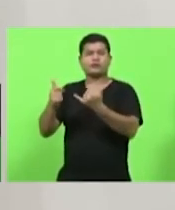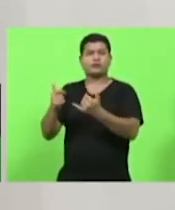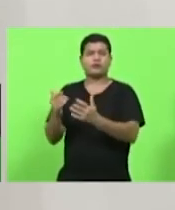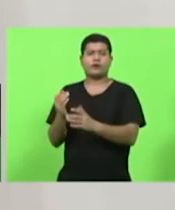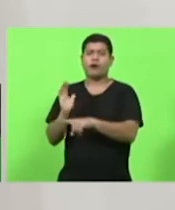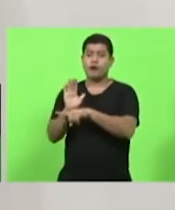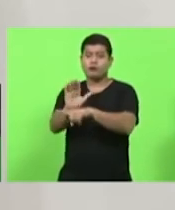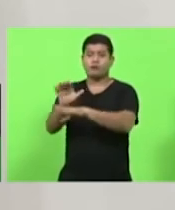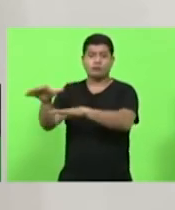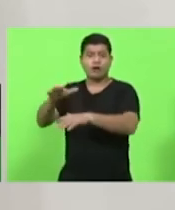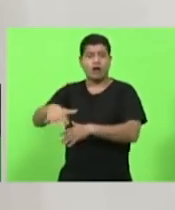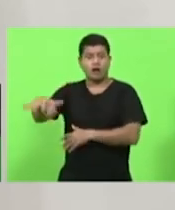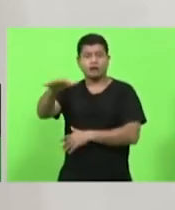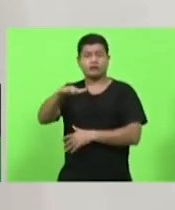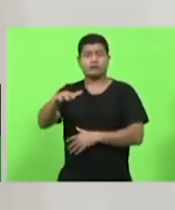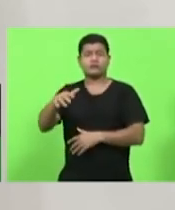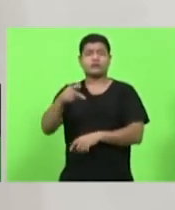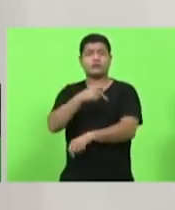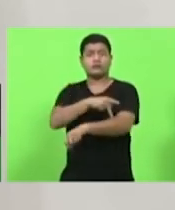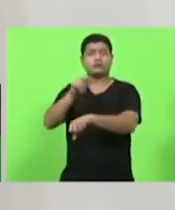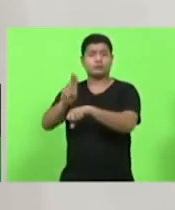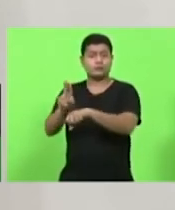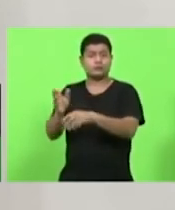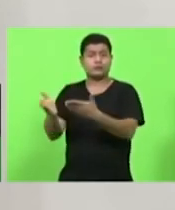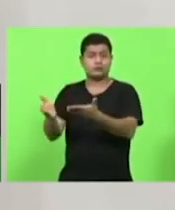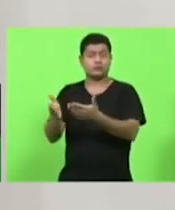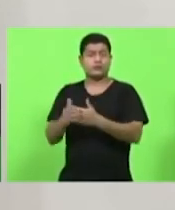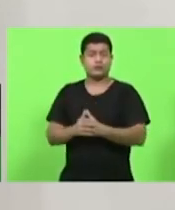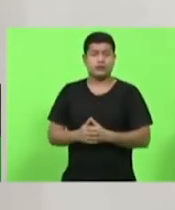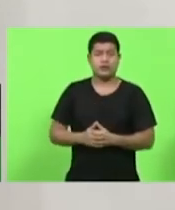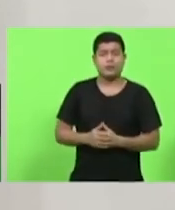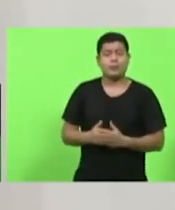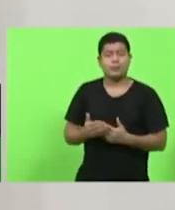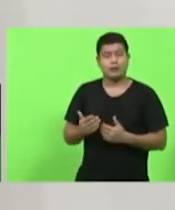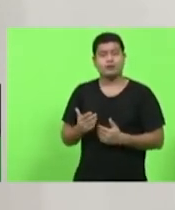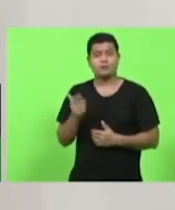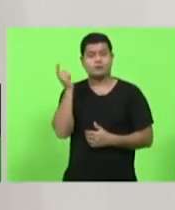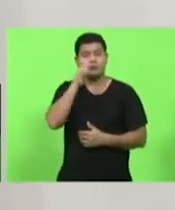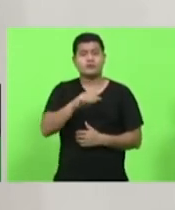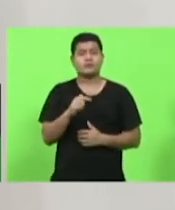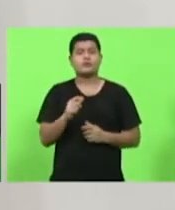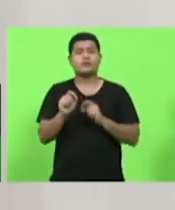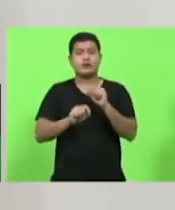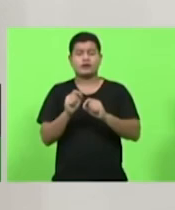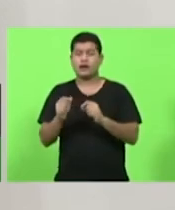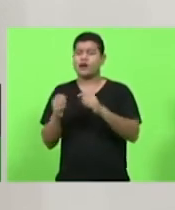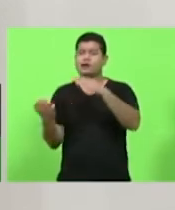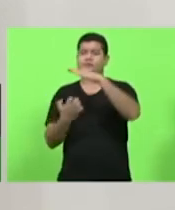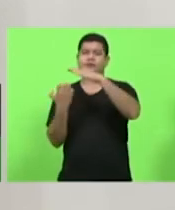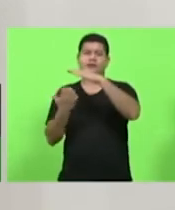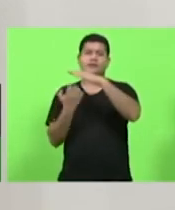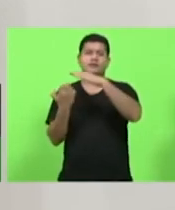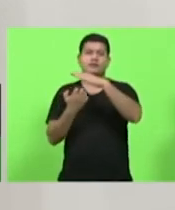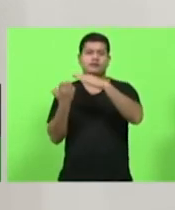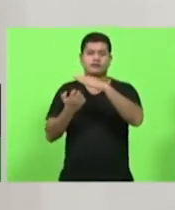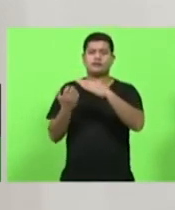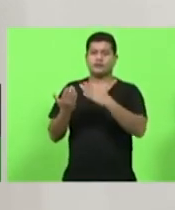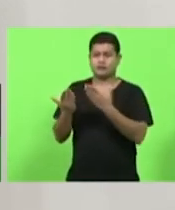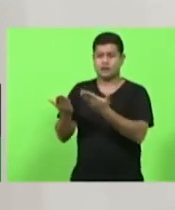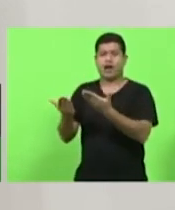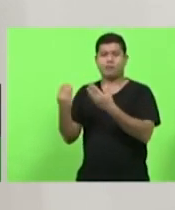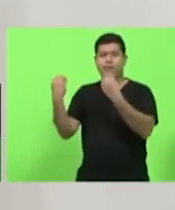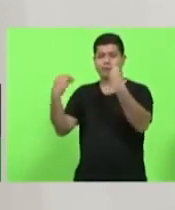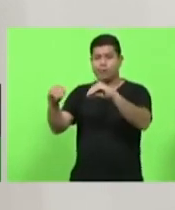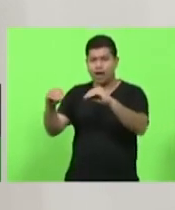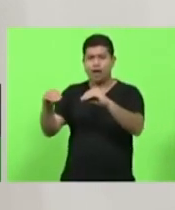digo aqui, no município de Porto União, para que as empresas possam ter energia, para que as empresas possam